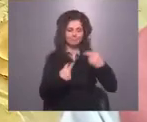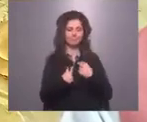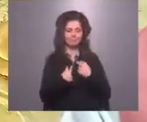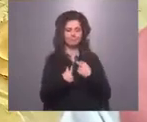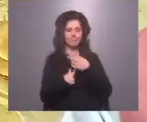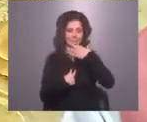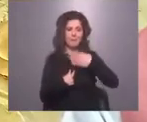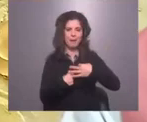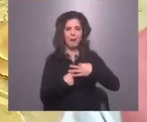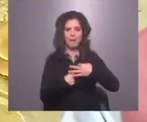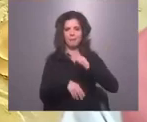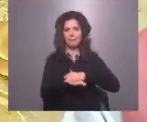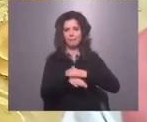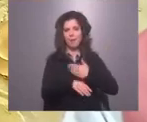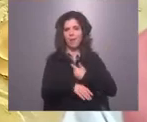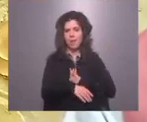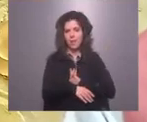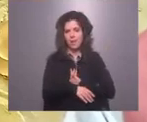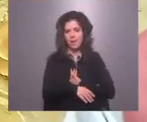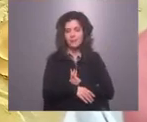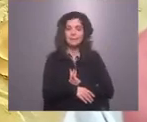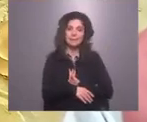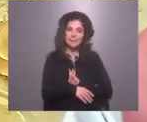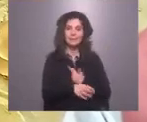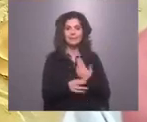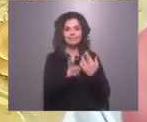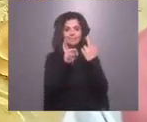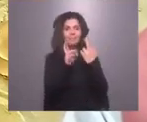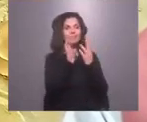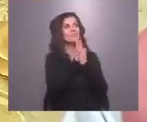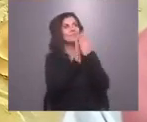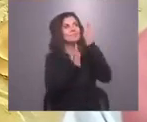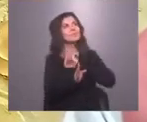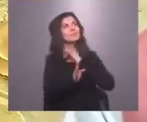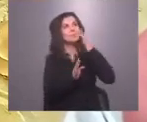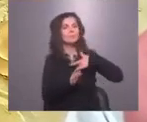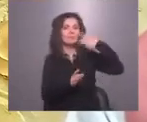a nossa condição de pecadores e por invocar o perdão e a misericórdia do Senhor.